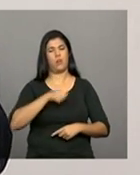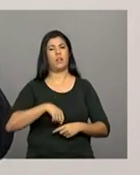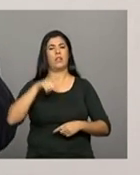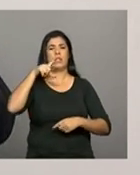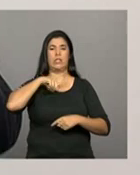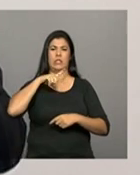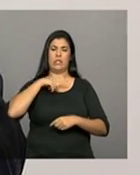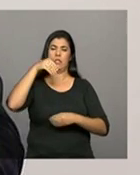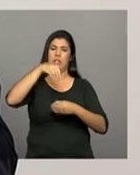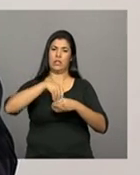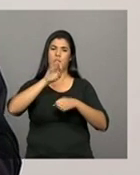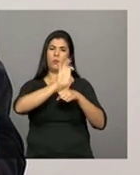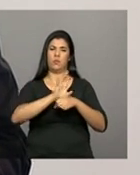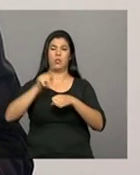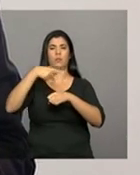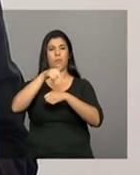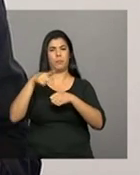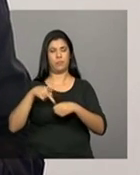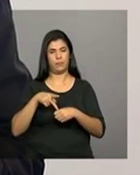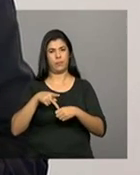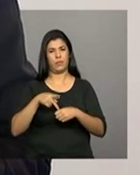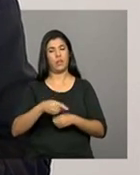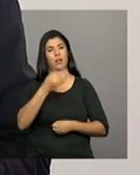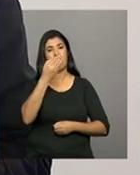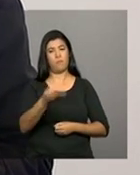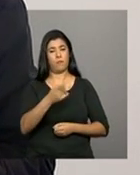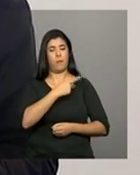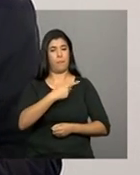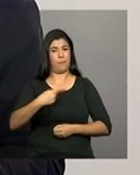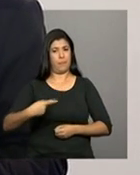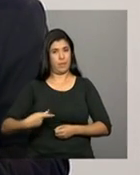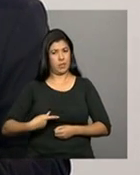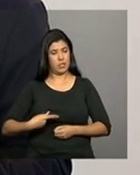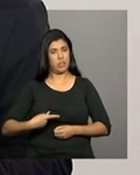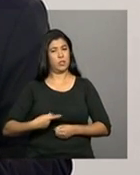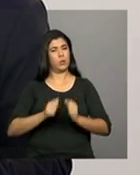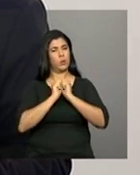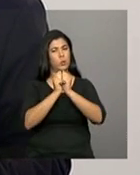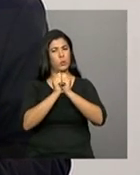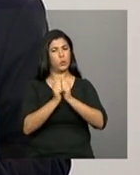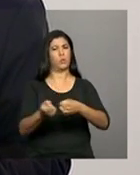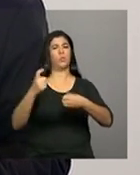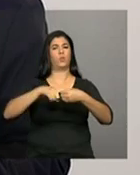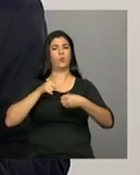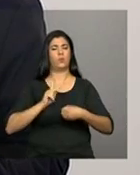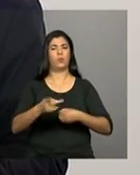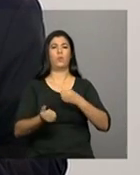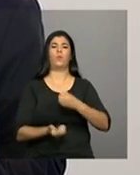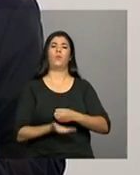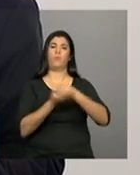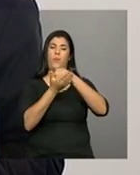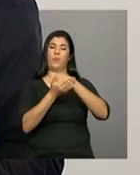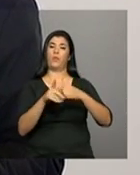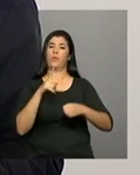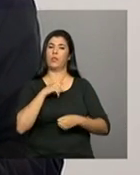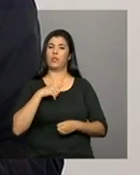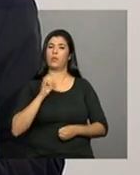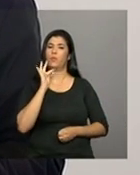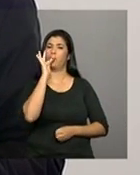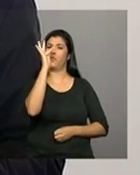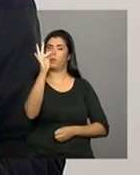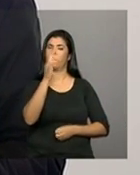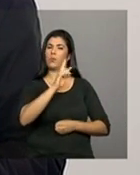mulheres do nosso Estado e do nosso país. Presidenta, conte sempre com nossa parceria e com nosso apoio. Teremos